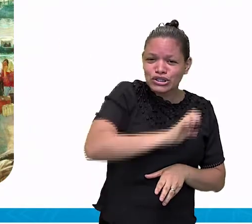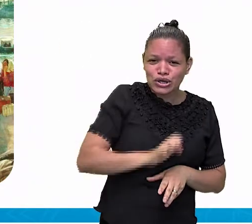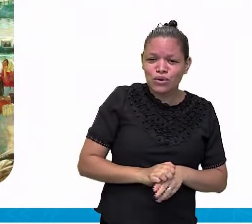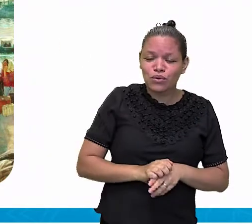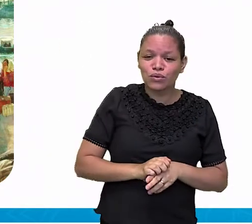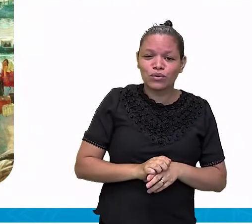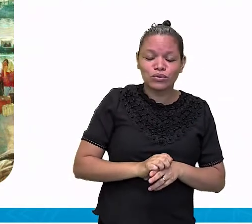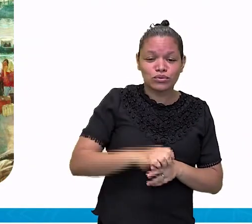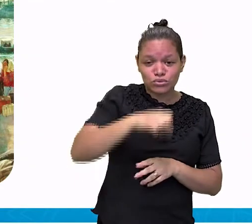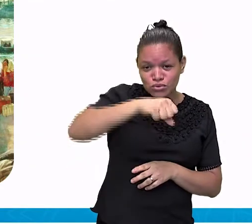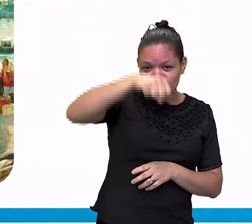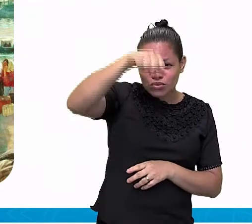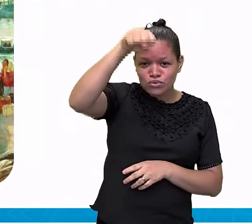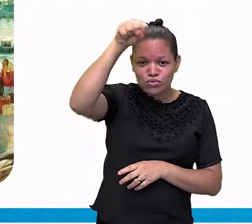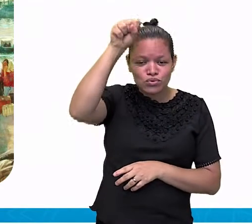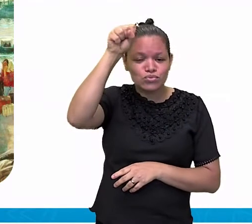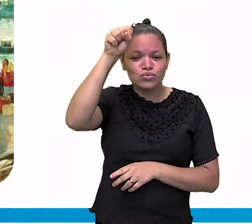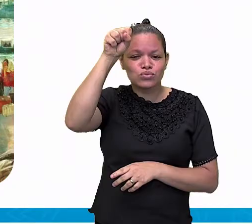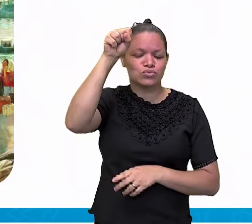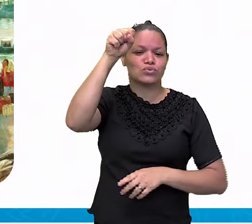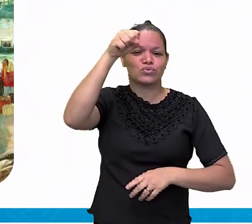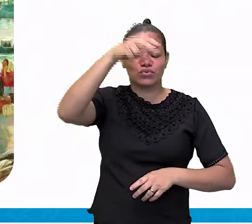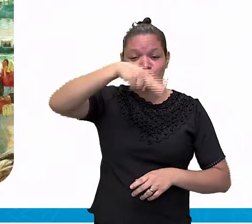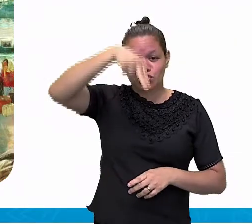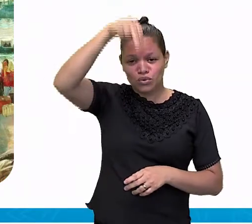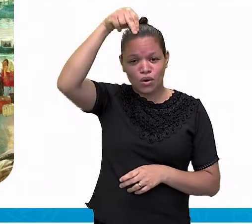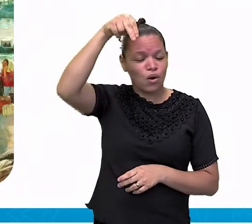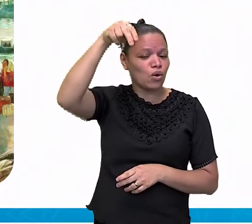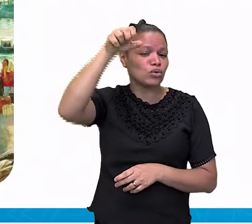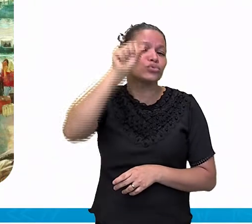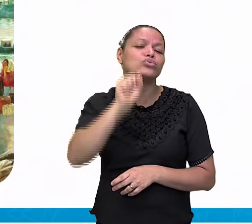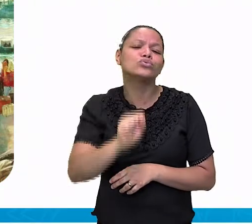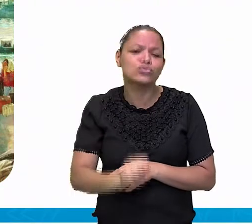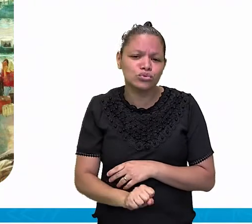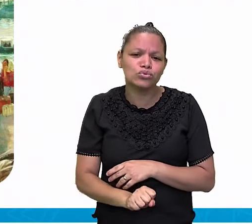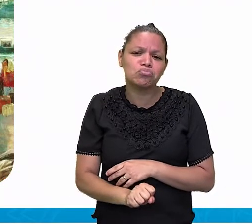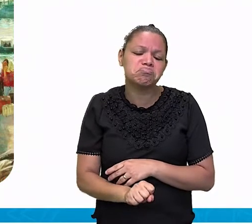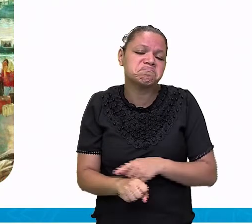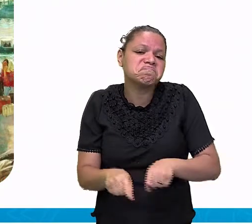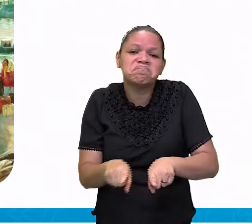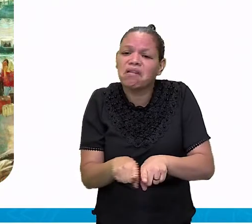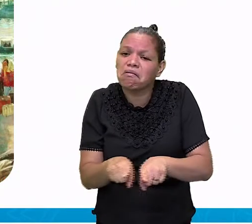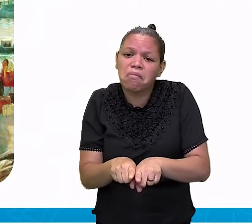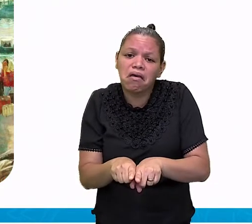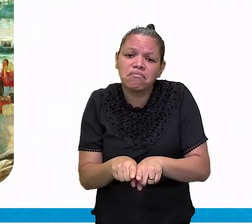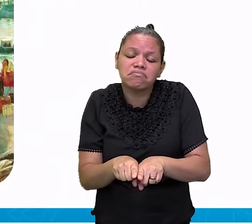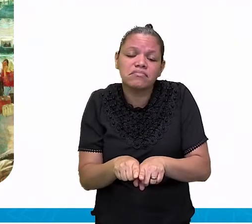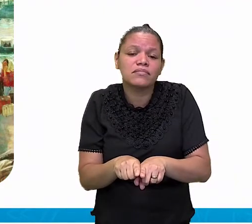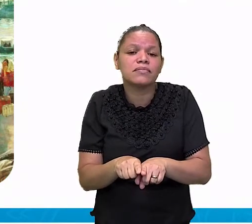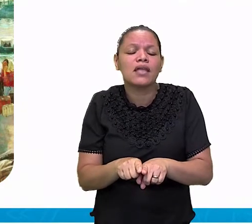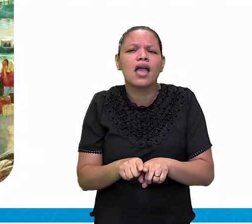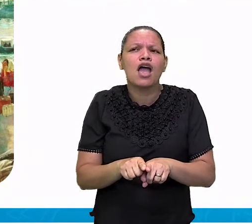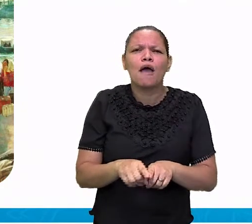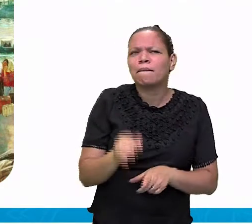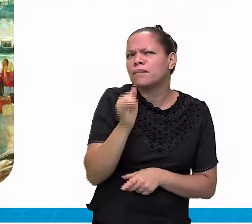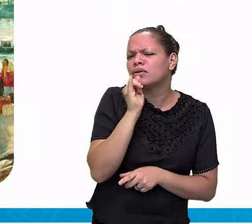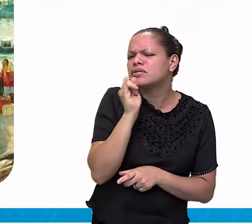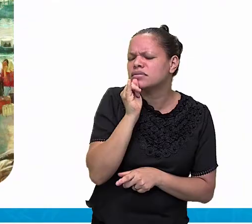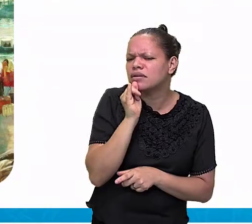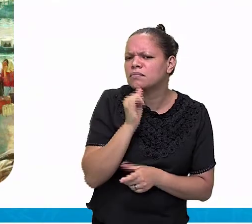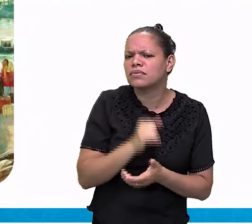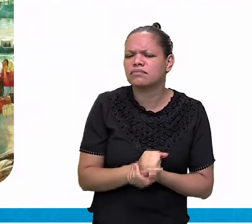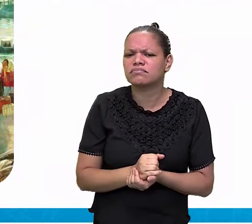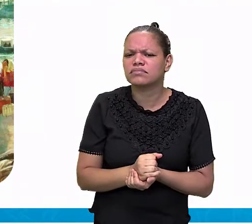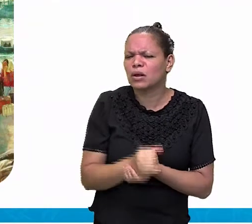holandeses, espanhóis. Então, perceba só, o Brasil não é um país de uma cultura só. Cada um